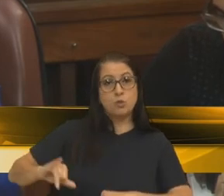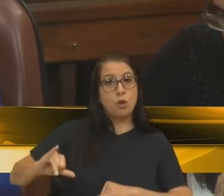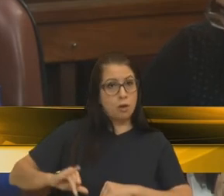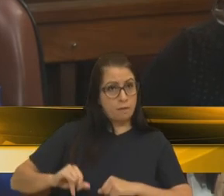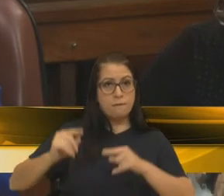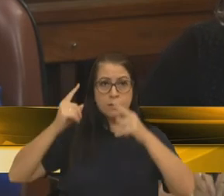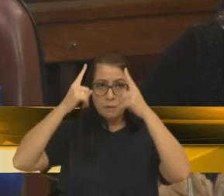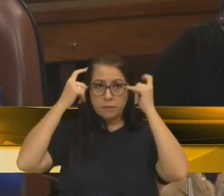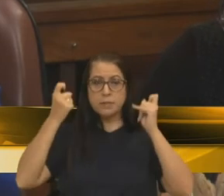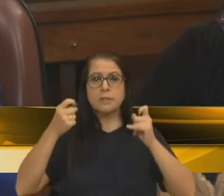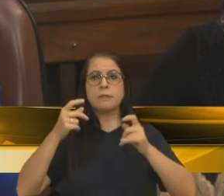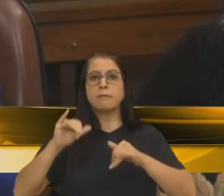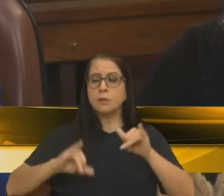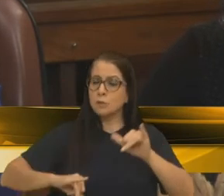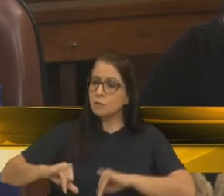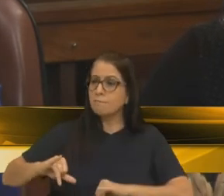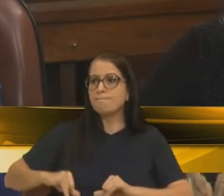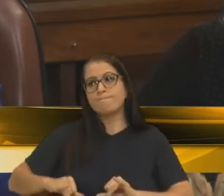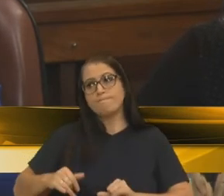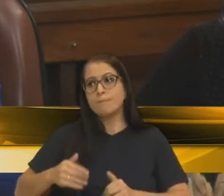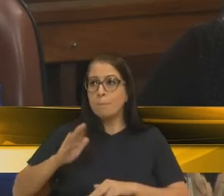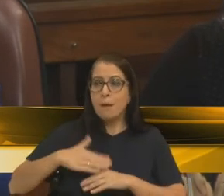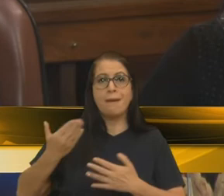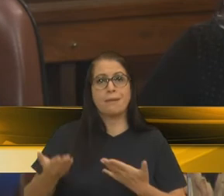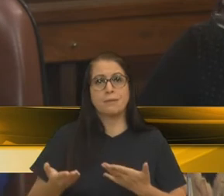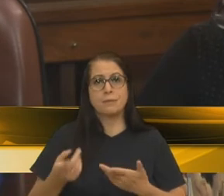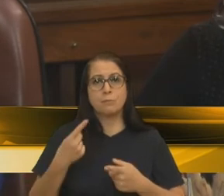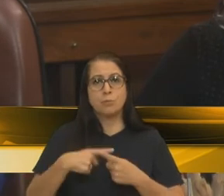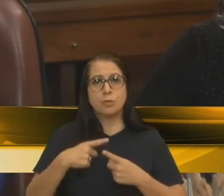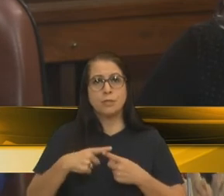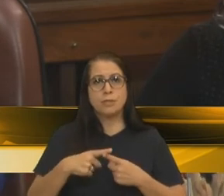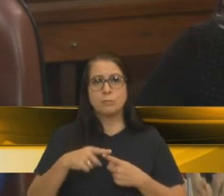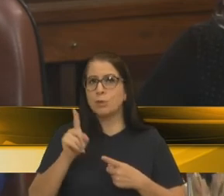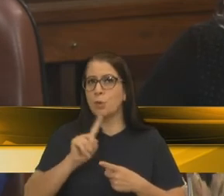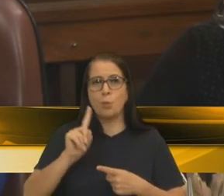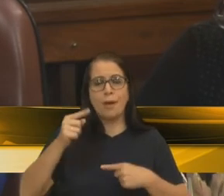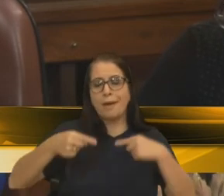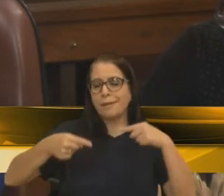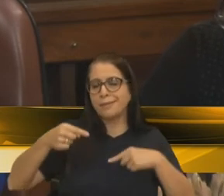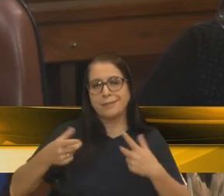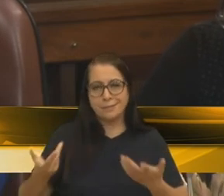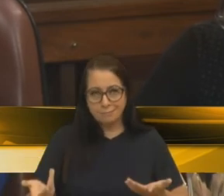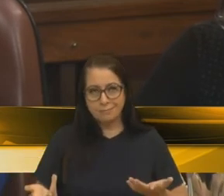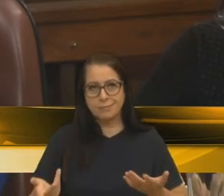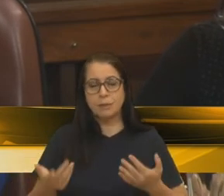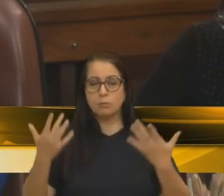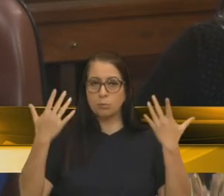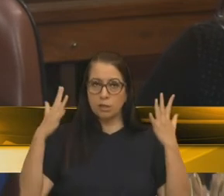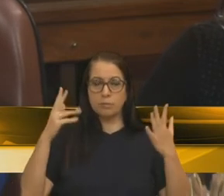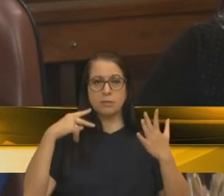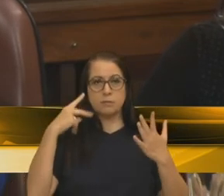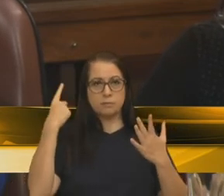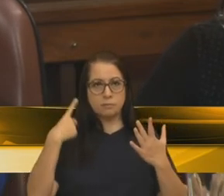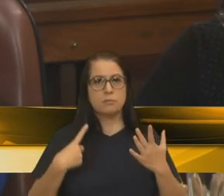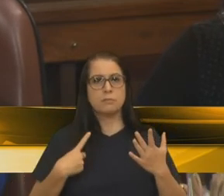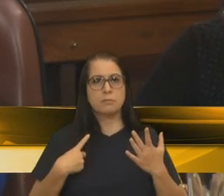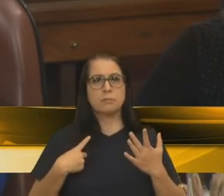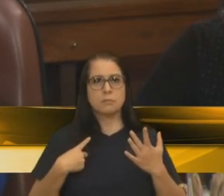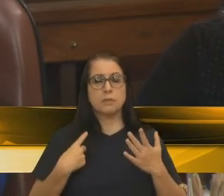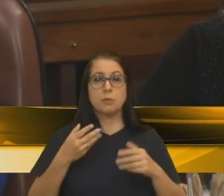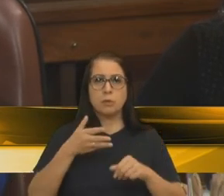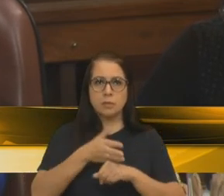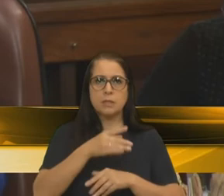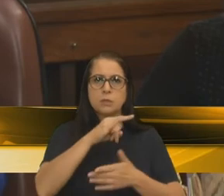violência vão sofrer, talvez, até mais, porque é uma coisa que não é debatida. Então, parabéns, vereadora Denise, quero acesso a